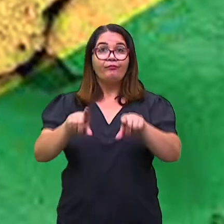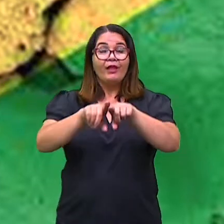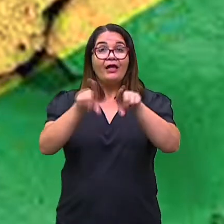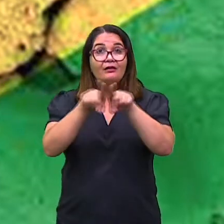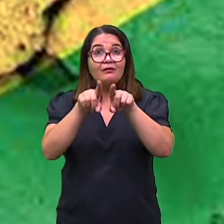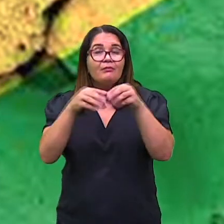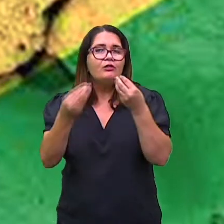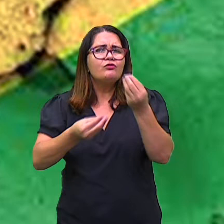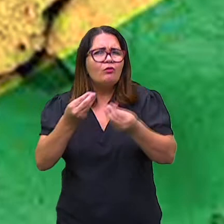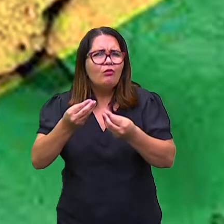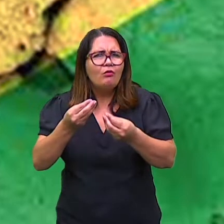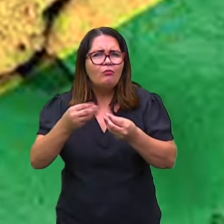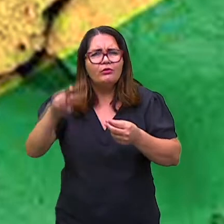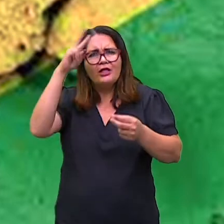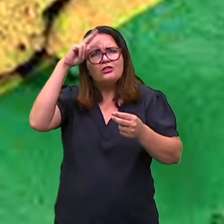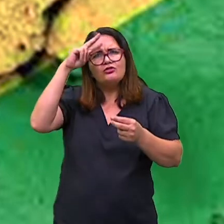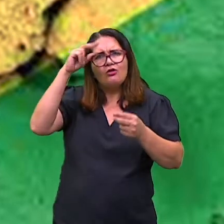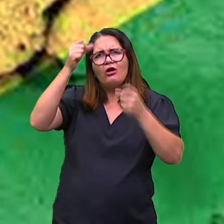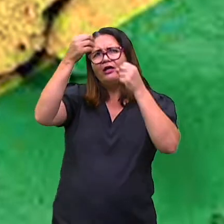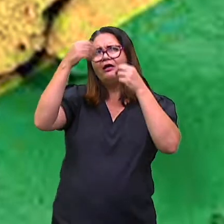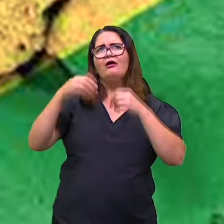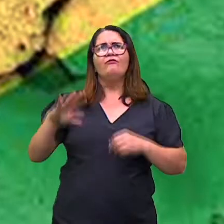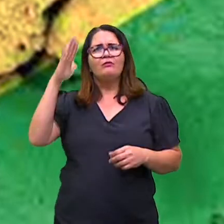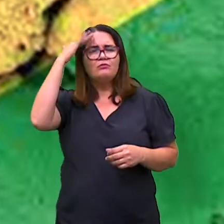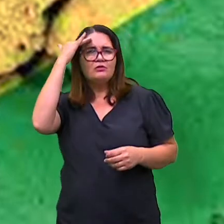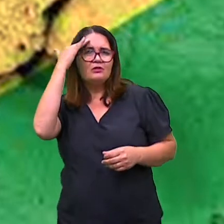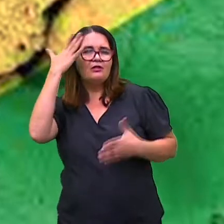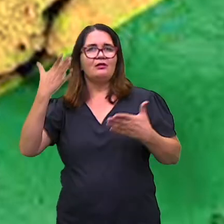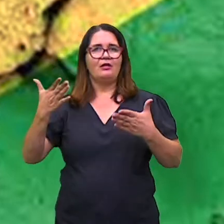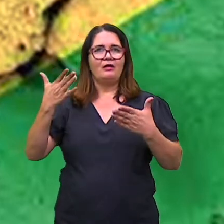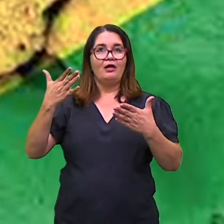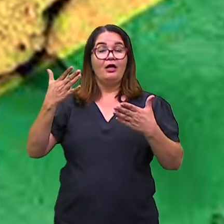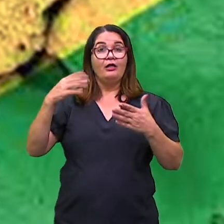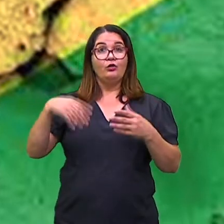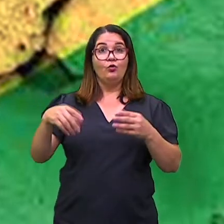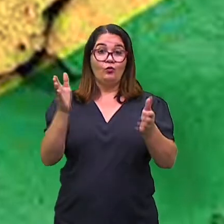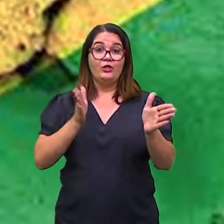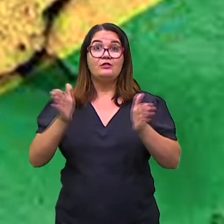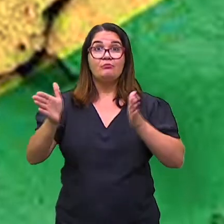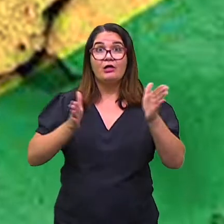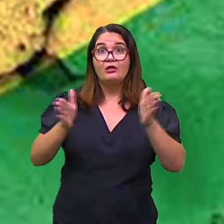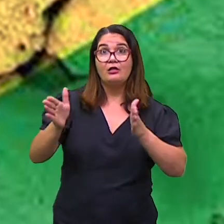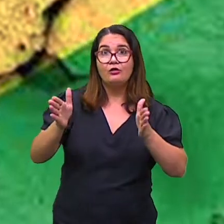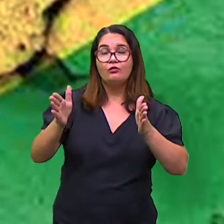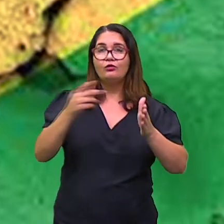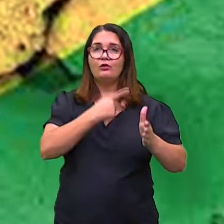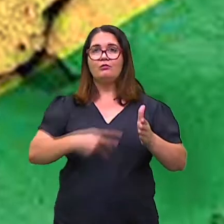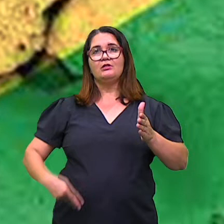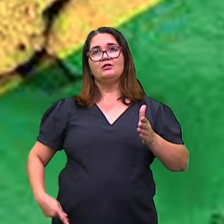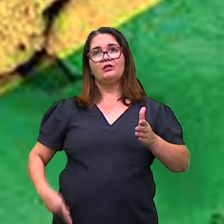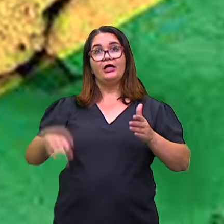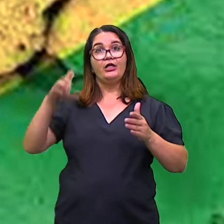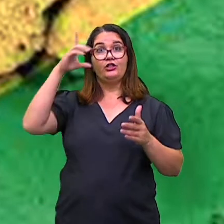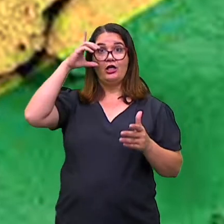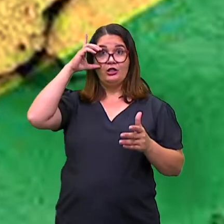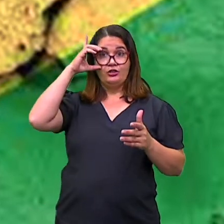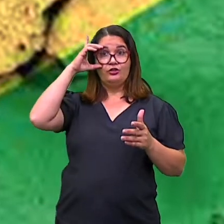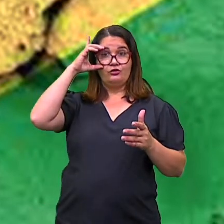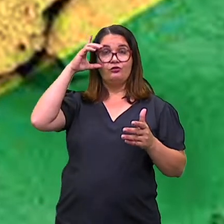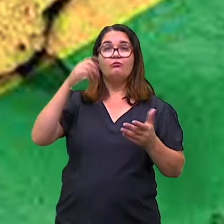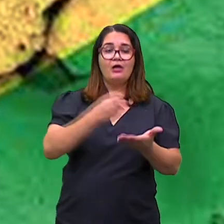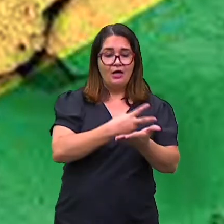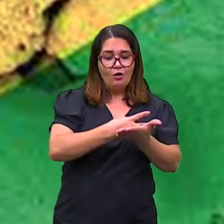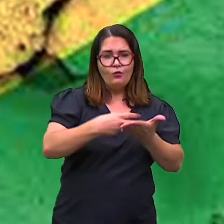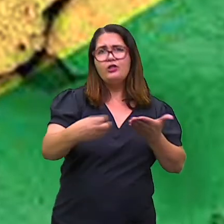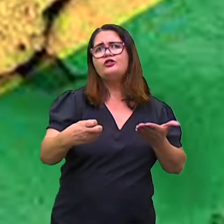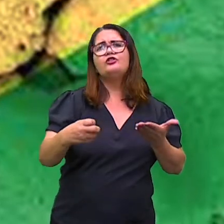de impeachment foi plenamente aplicado no Brasil. Já que no caso de Fernando Collor, o que houve foi uma